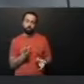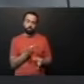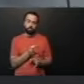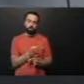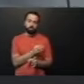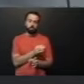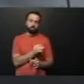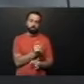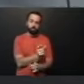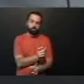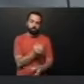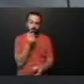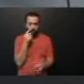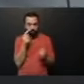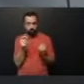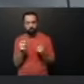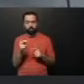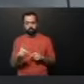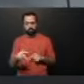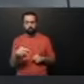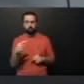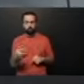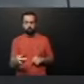realizar depois.